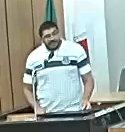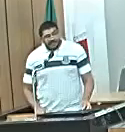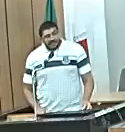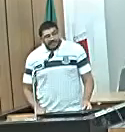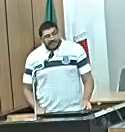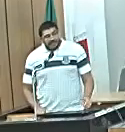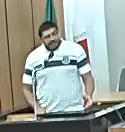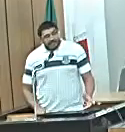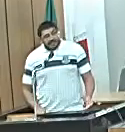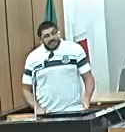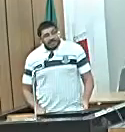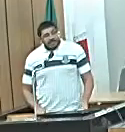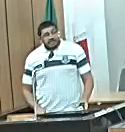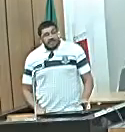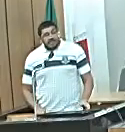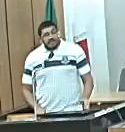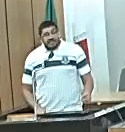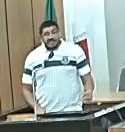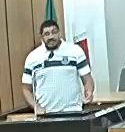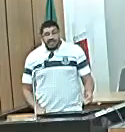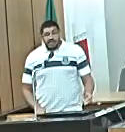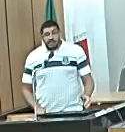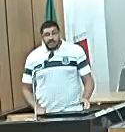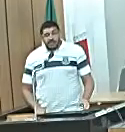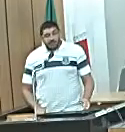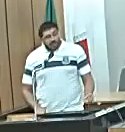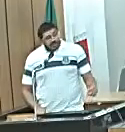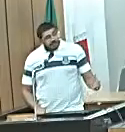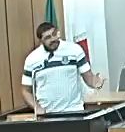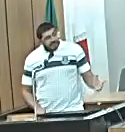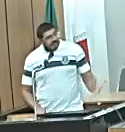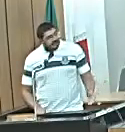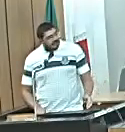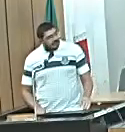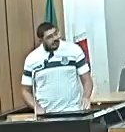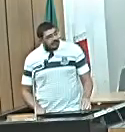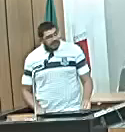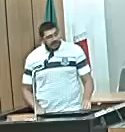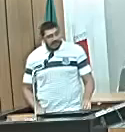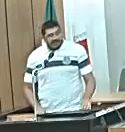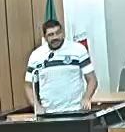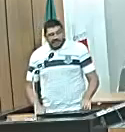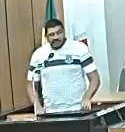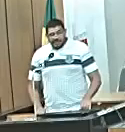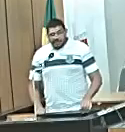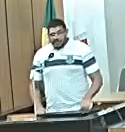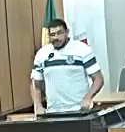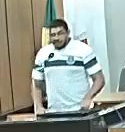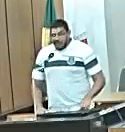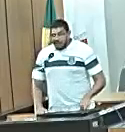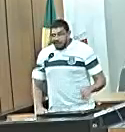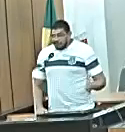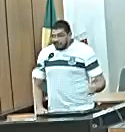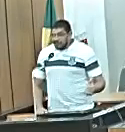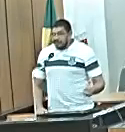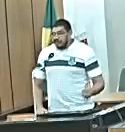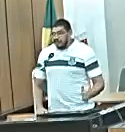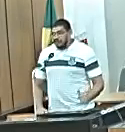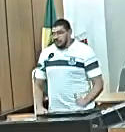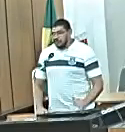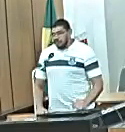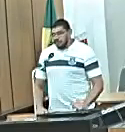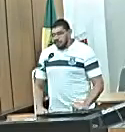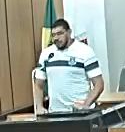de agentes que têm conhecimento em saber jurídico para ajudar nessa construção mais uma vez